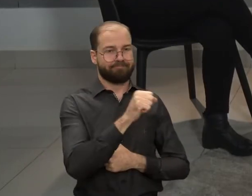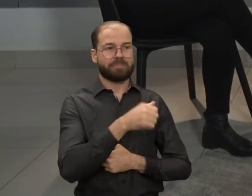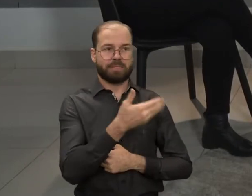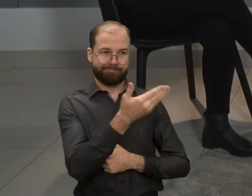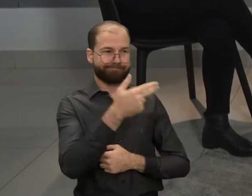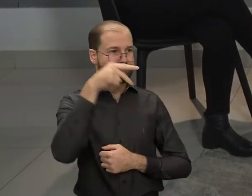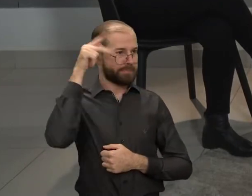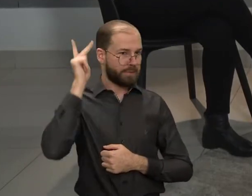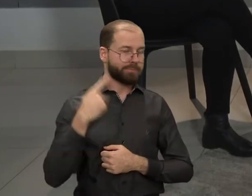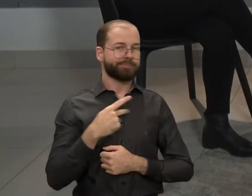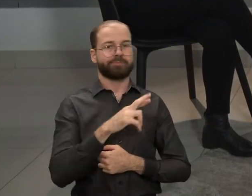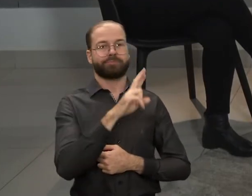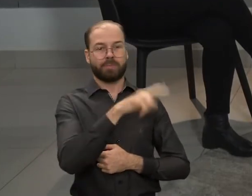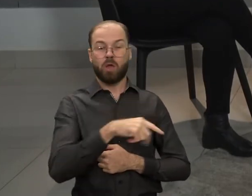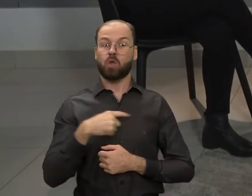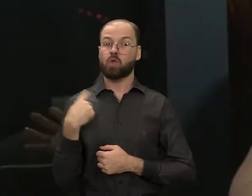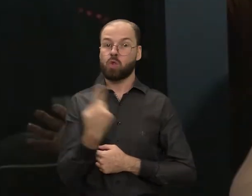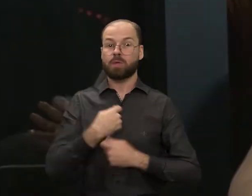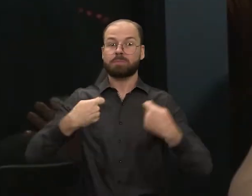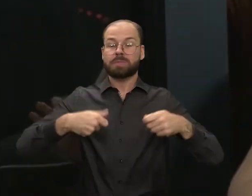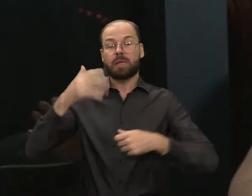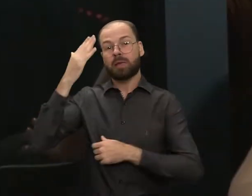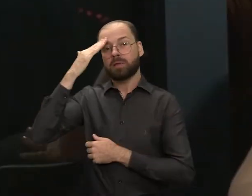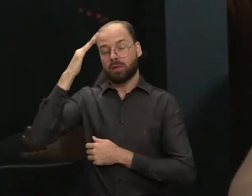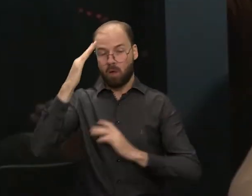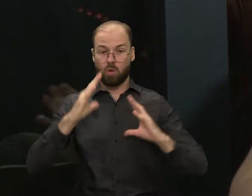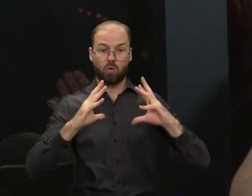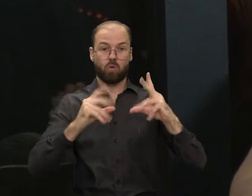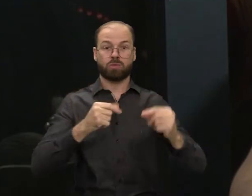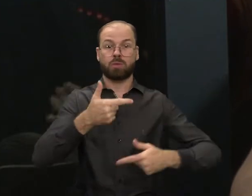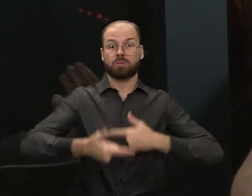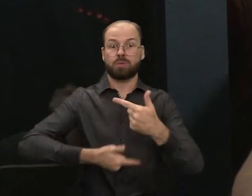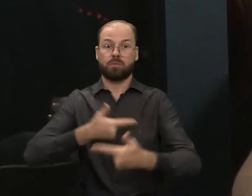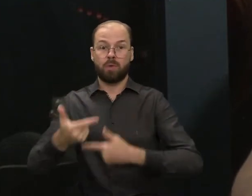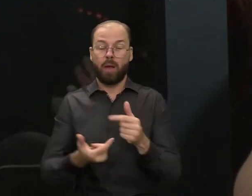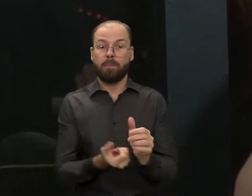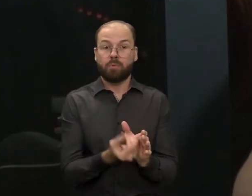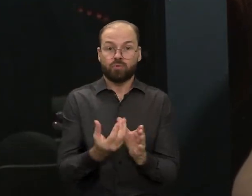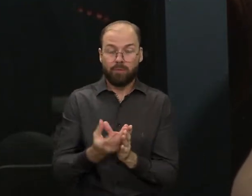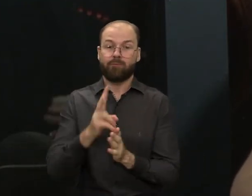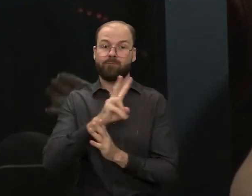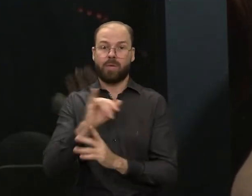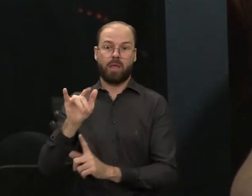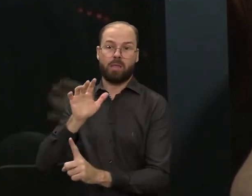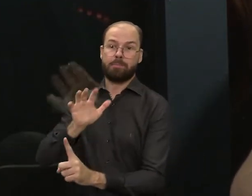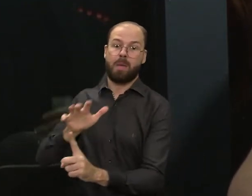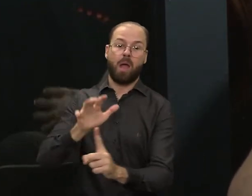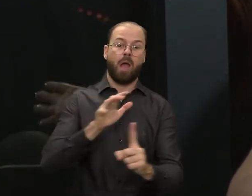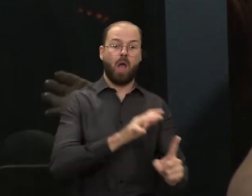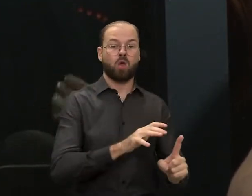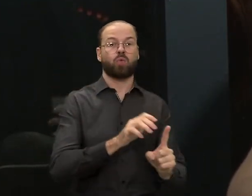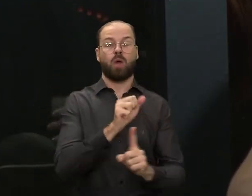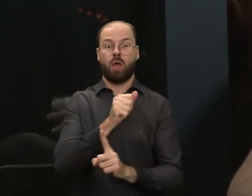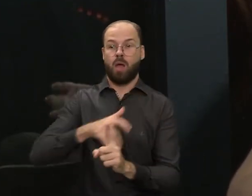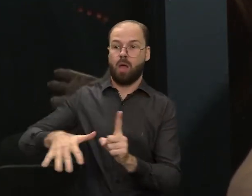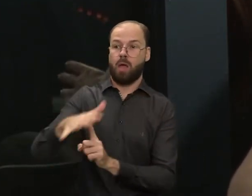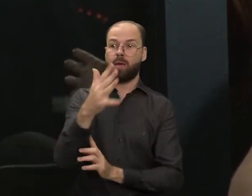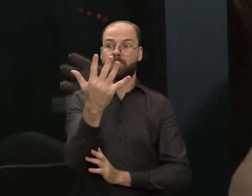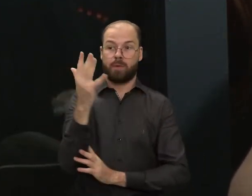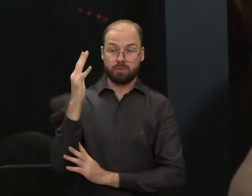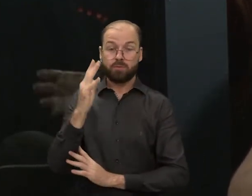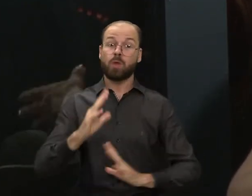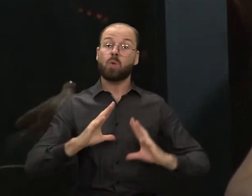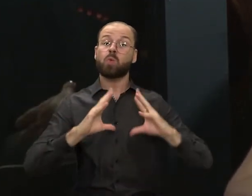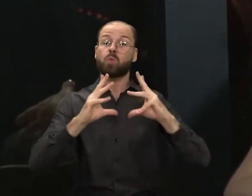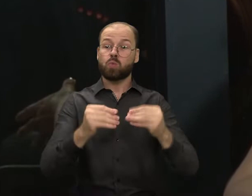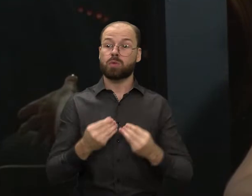gente entender que todas essas atividades produtivas, elas vão causar algum impacto ambiental, e todos os impactos ambientais causam